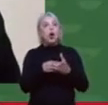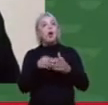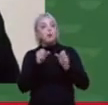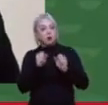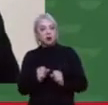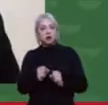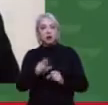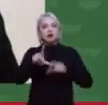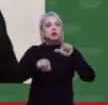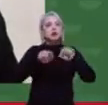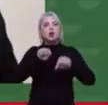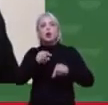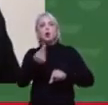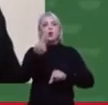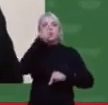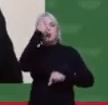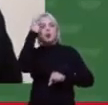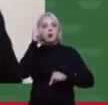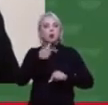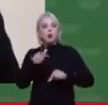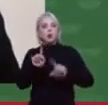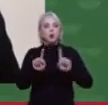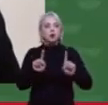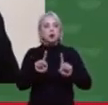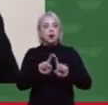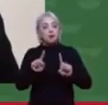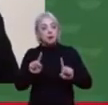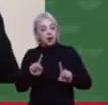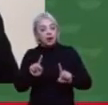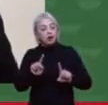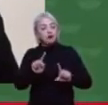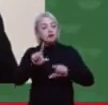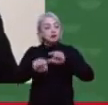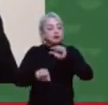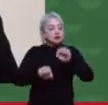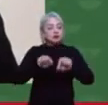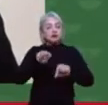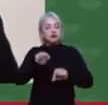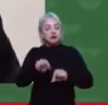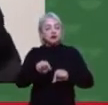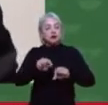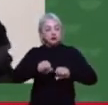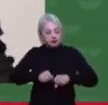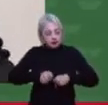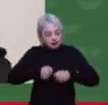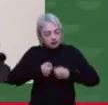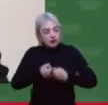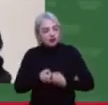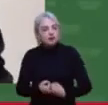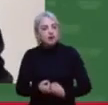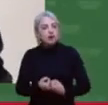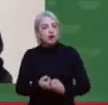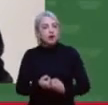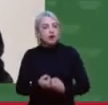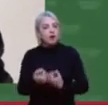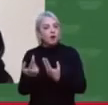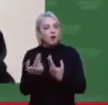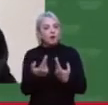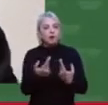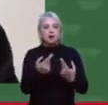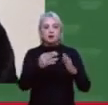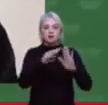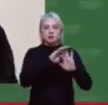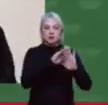não eleger aquele que nós escolhemos, mas nós acabamos escolhendo quem defende o mesmo